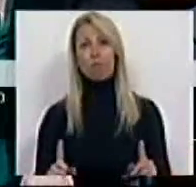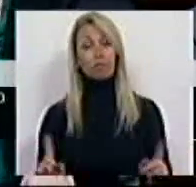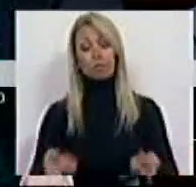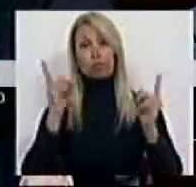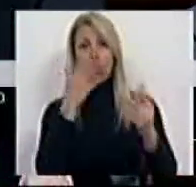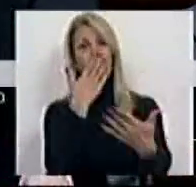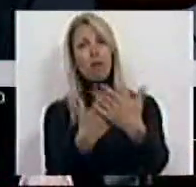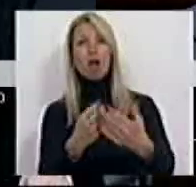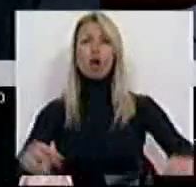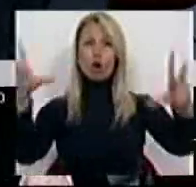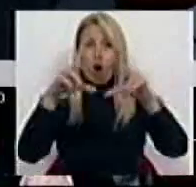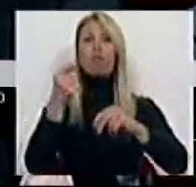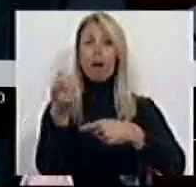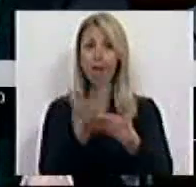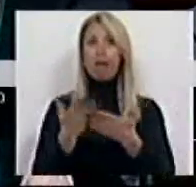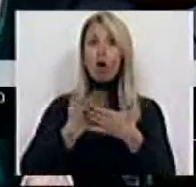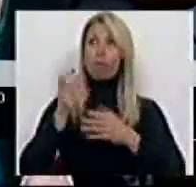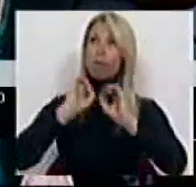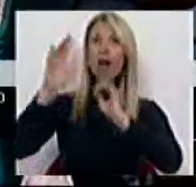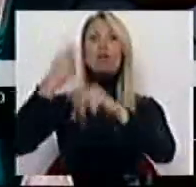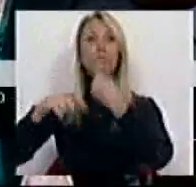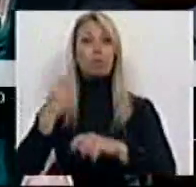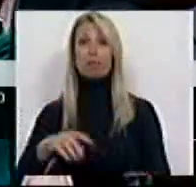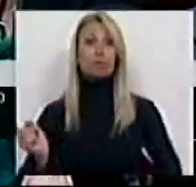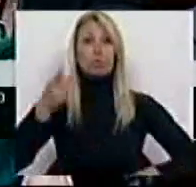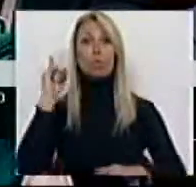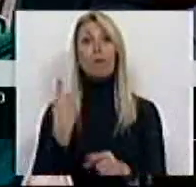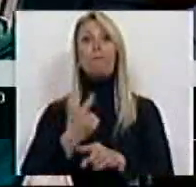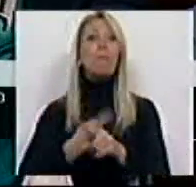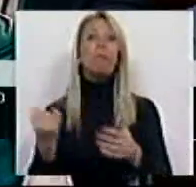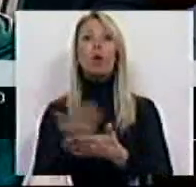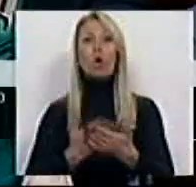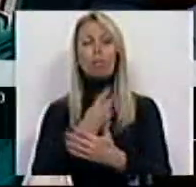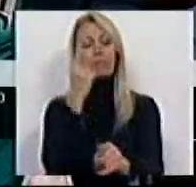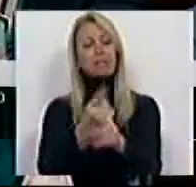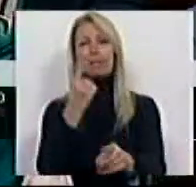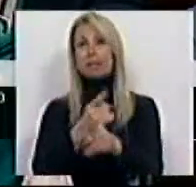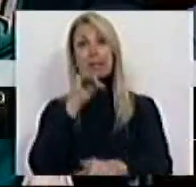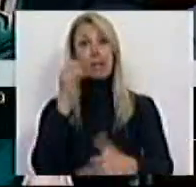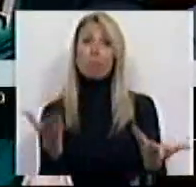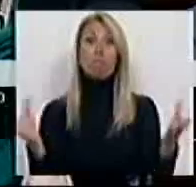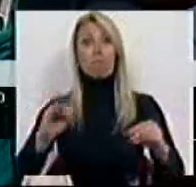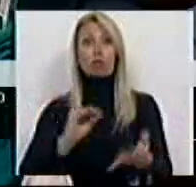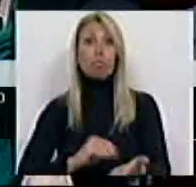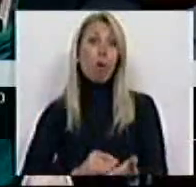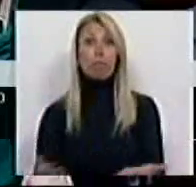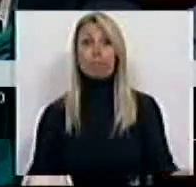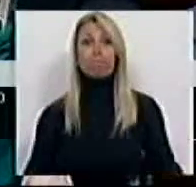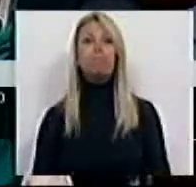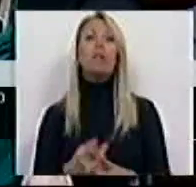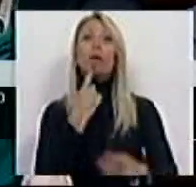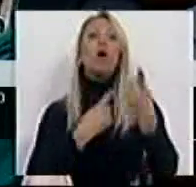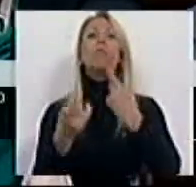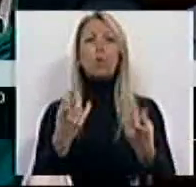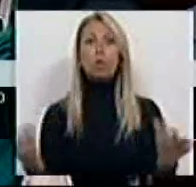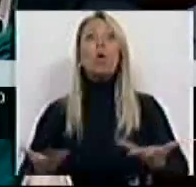nova economia exportadora, estamos perante a mesma economia de sempre, mas mais pobre. E a pergunta que lhe faço é: o